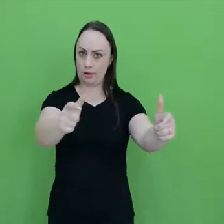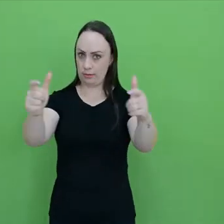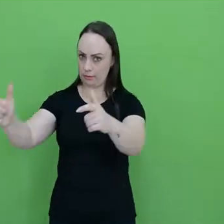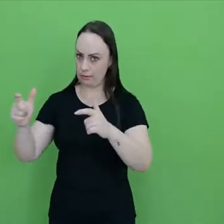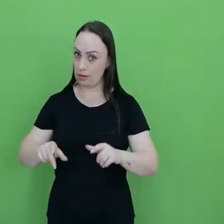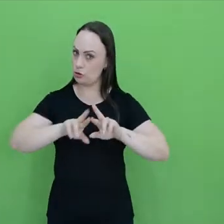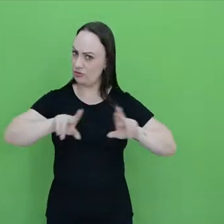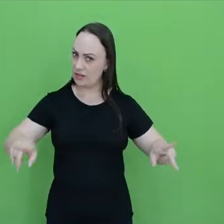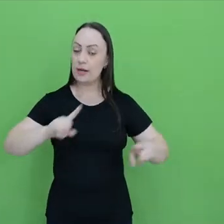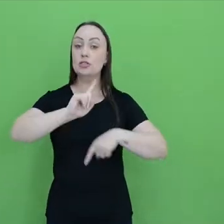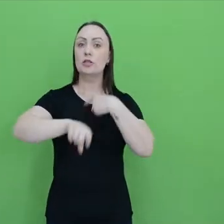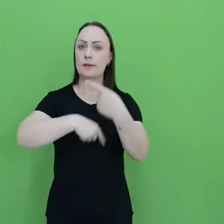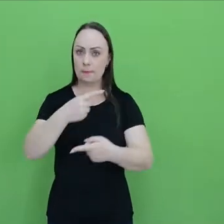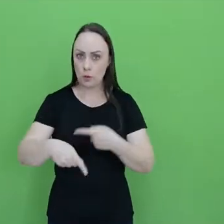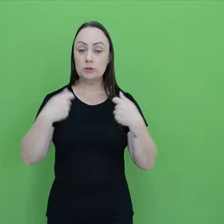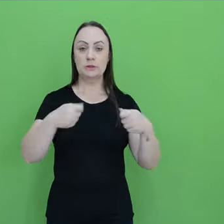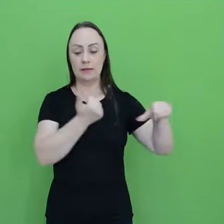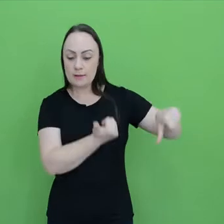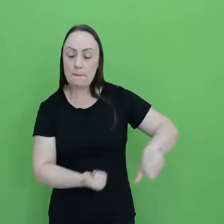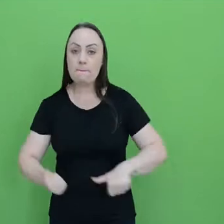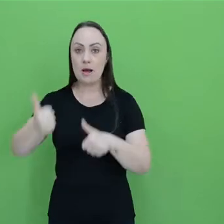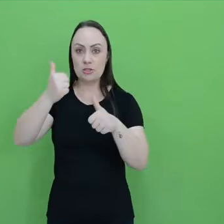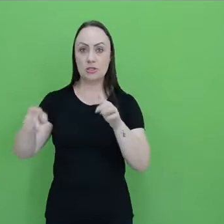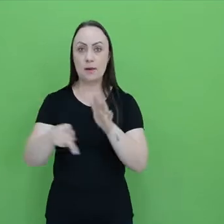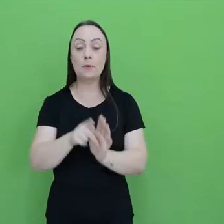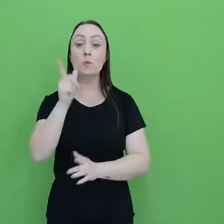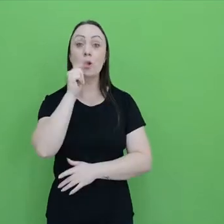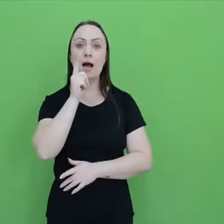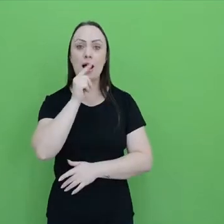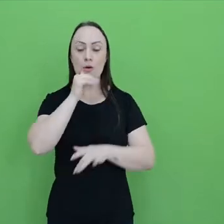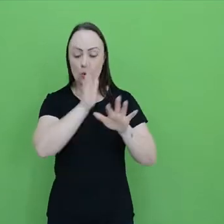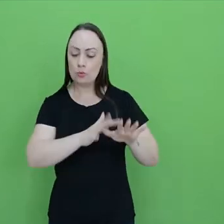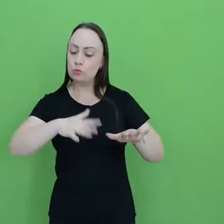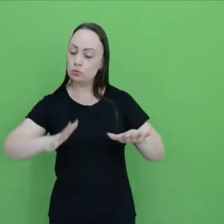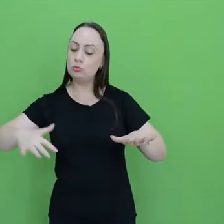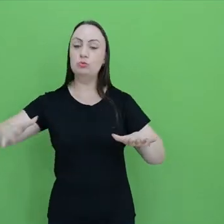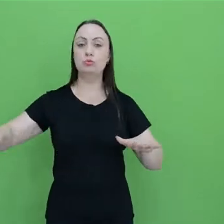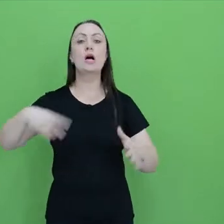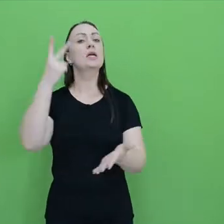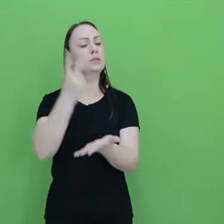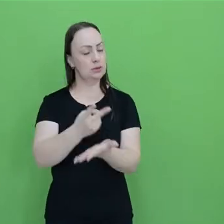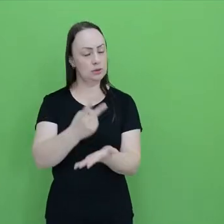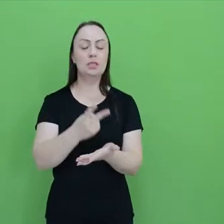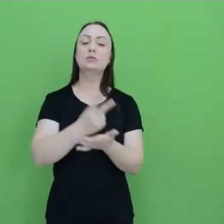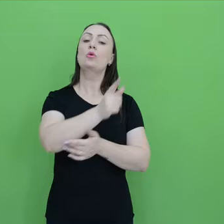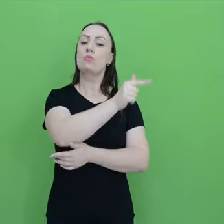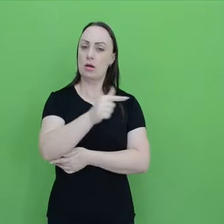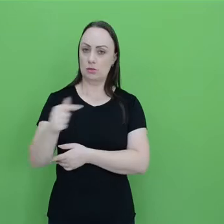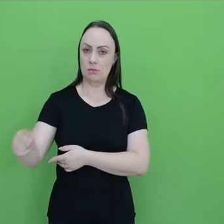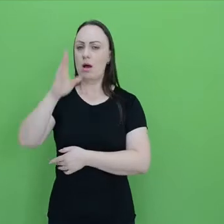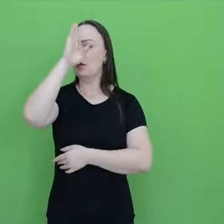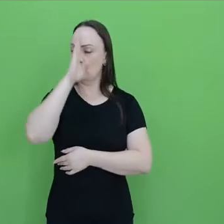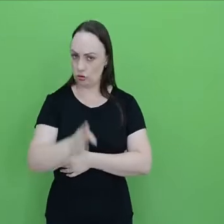diferentes. Depois, deveria batizar a boneca em água corrente, também por 7 dias